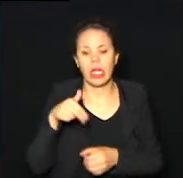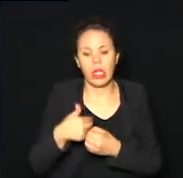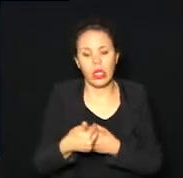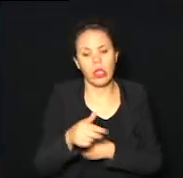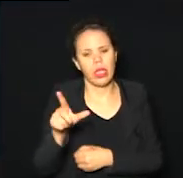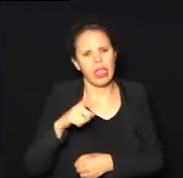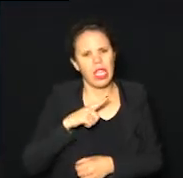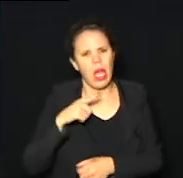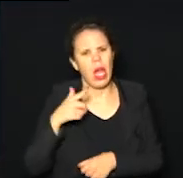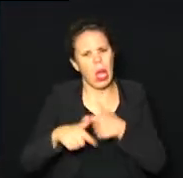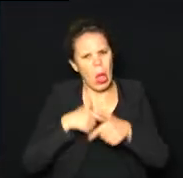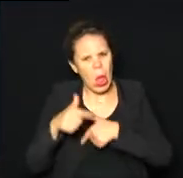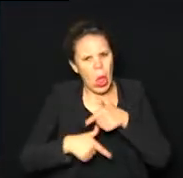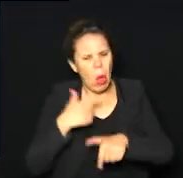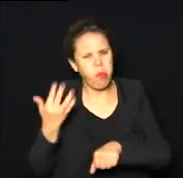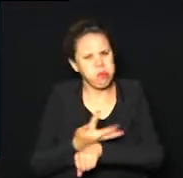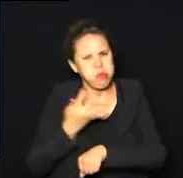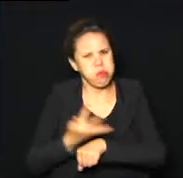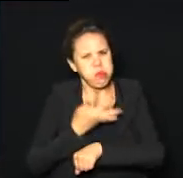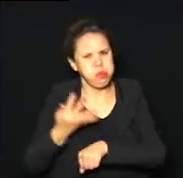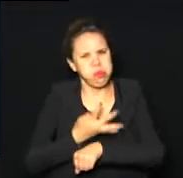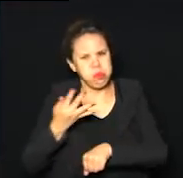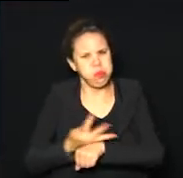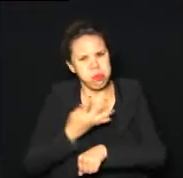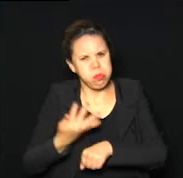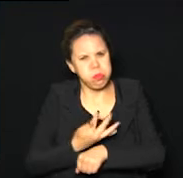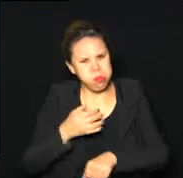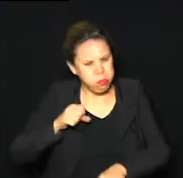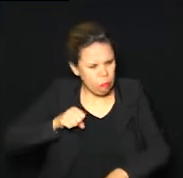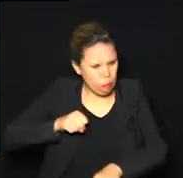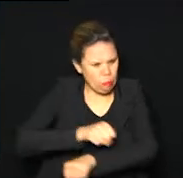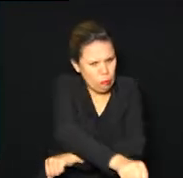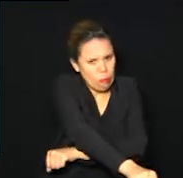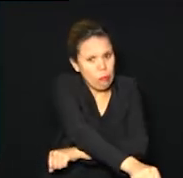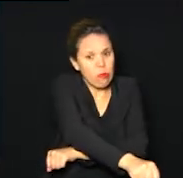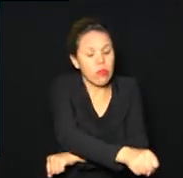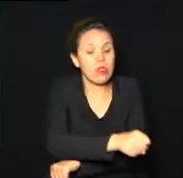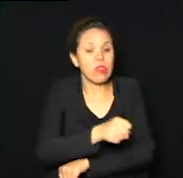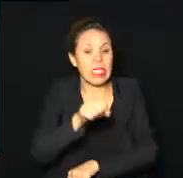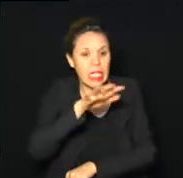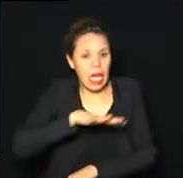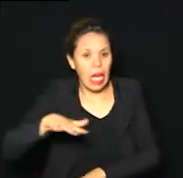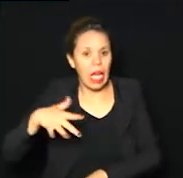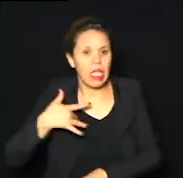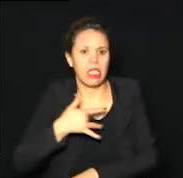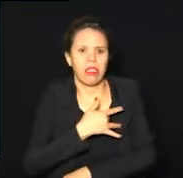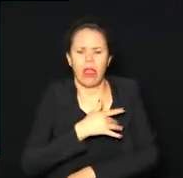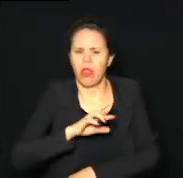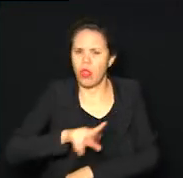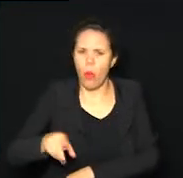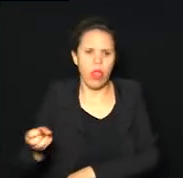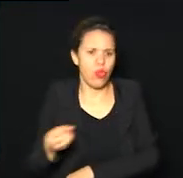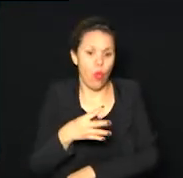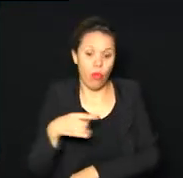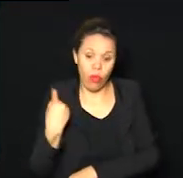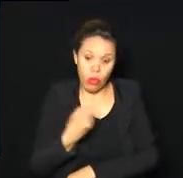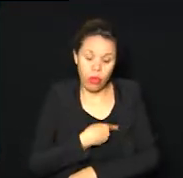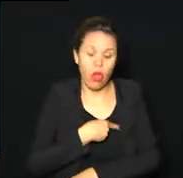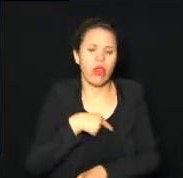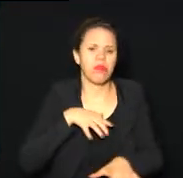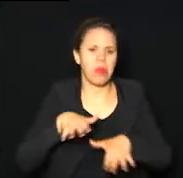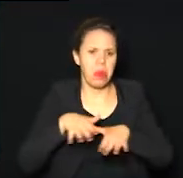uma sobrecarga de trabalho histórica, para os companheiros da área de saúde. Não é novo isso para nós, que somos do